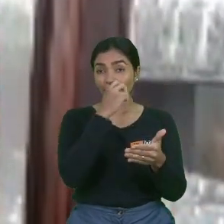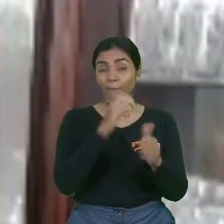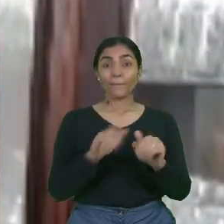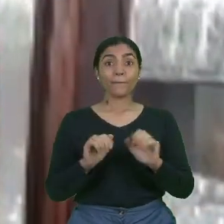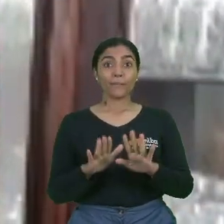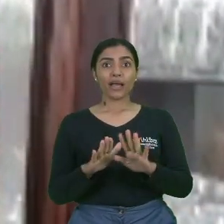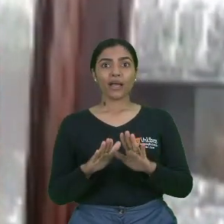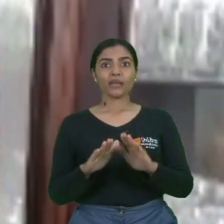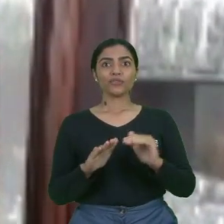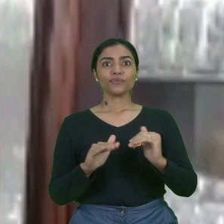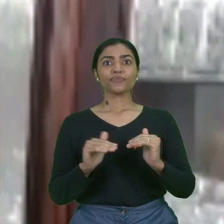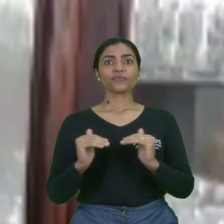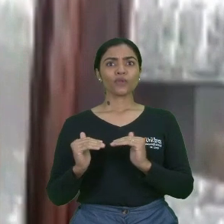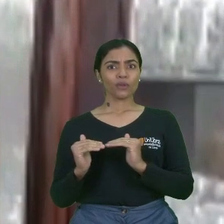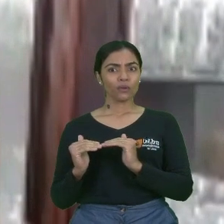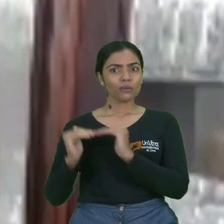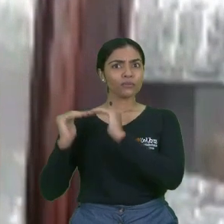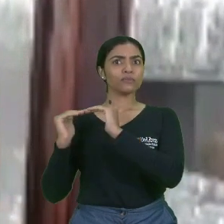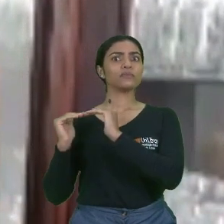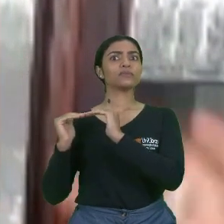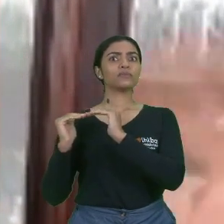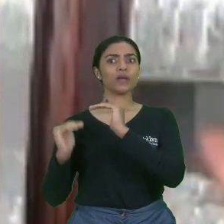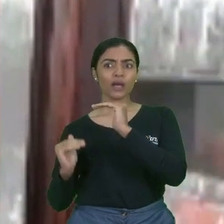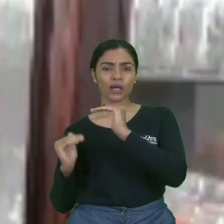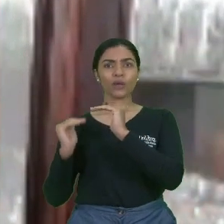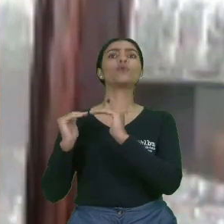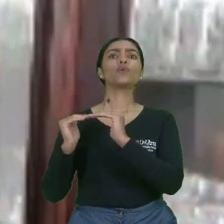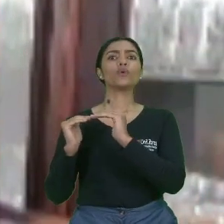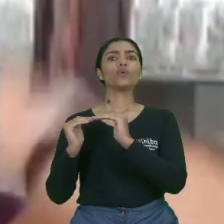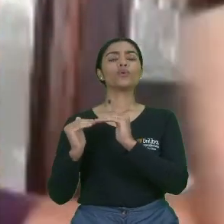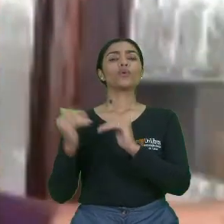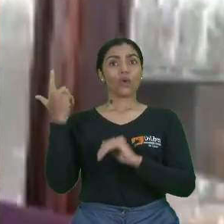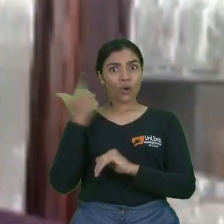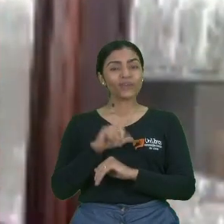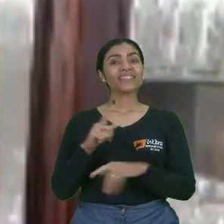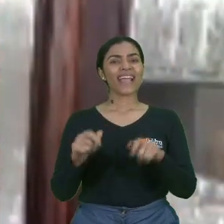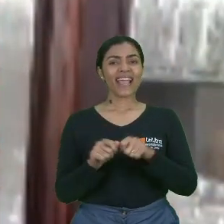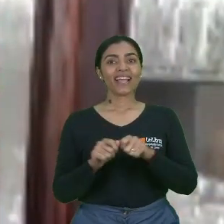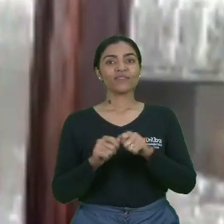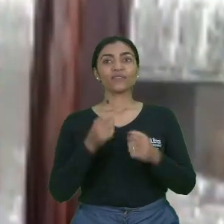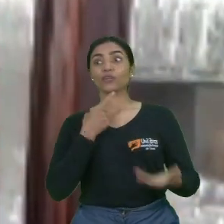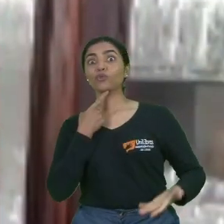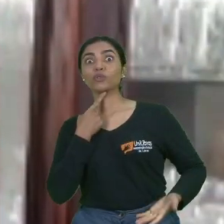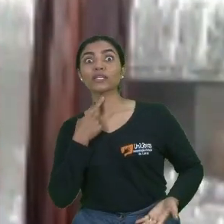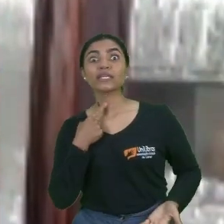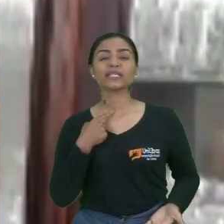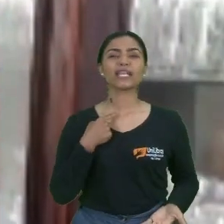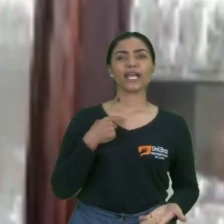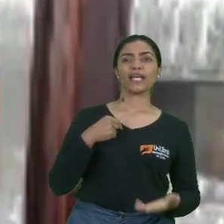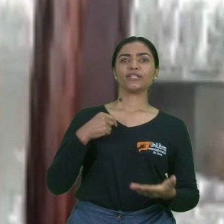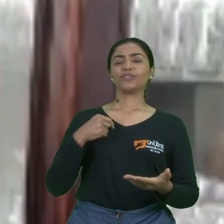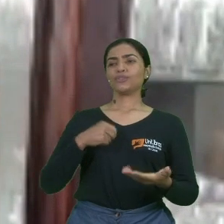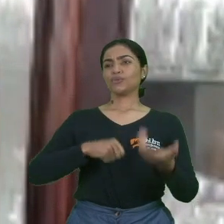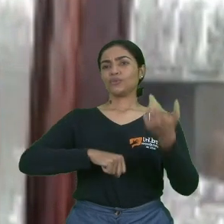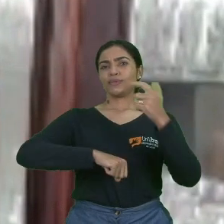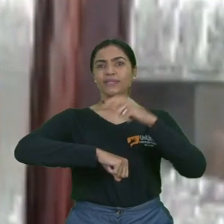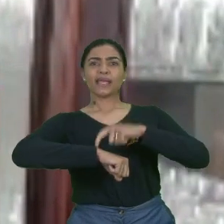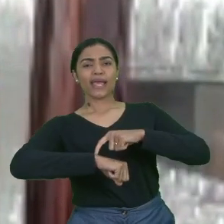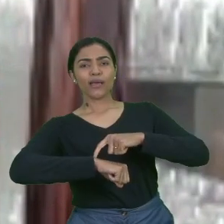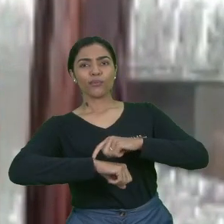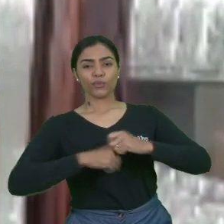você é rosto não tem uma missão que desligou com pênis tempo